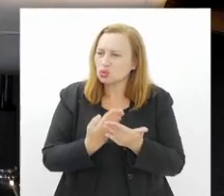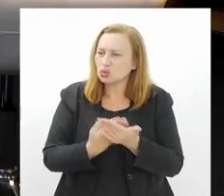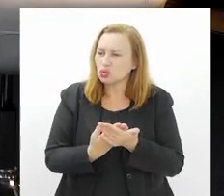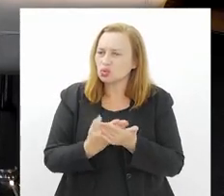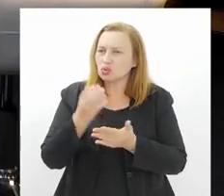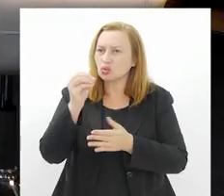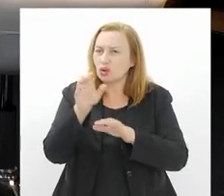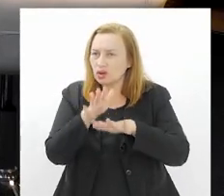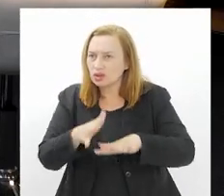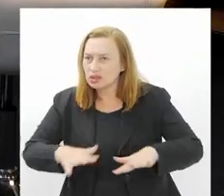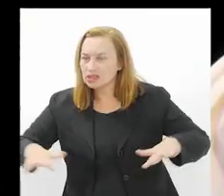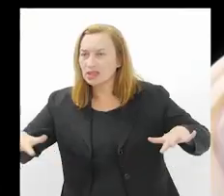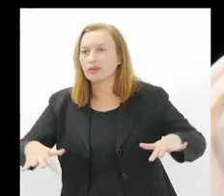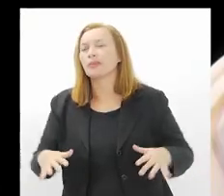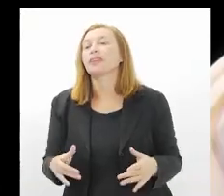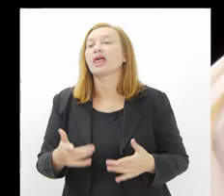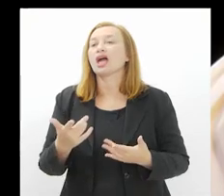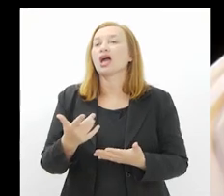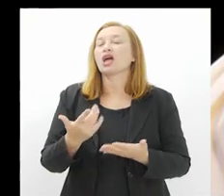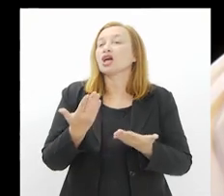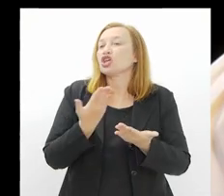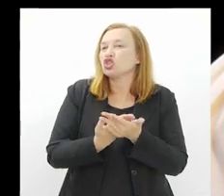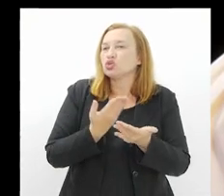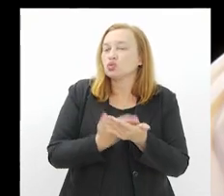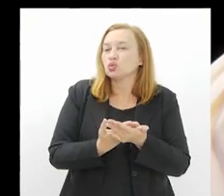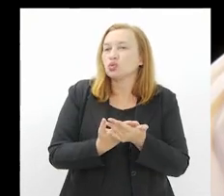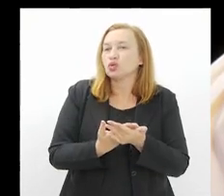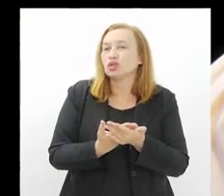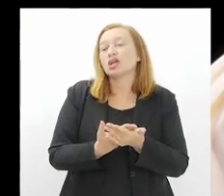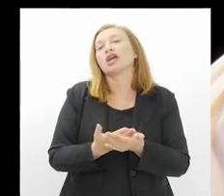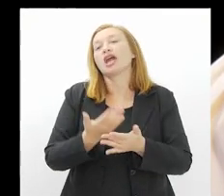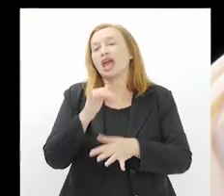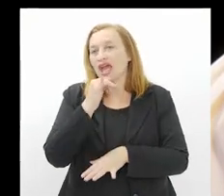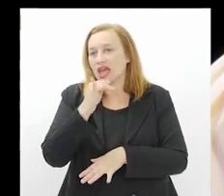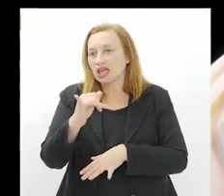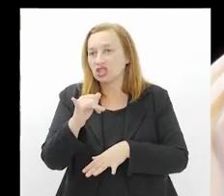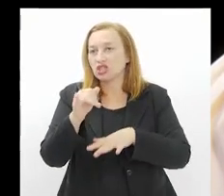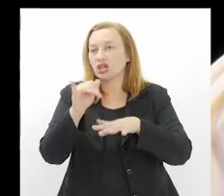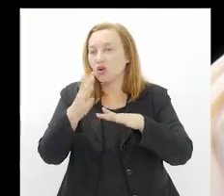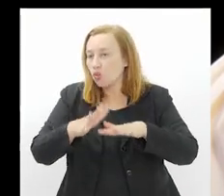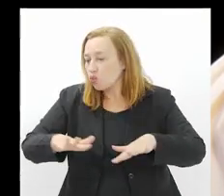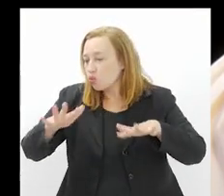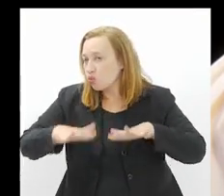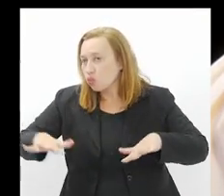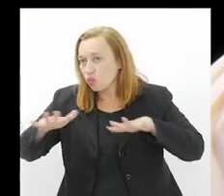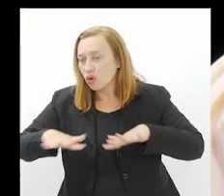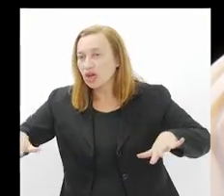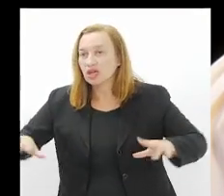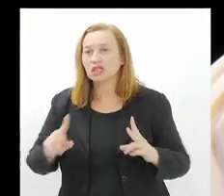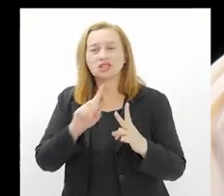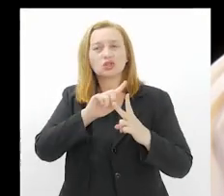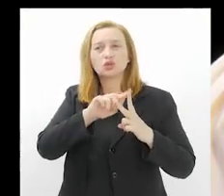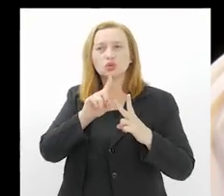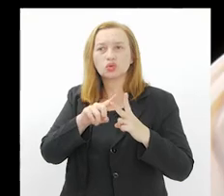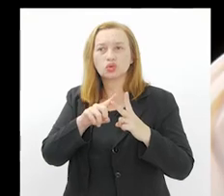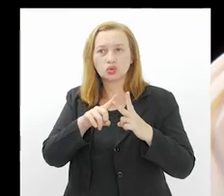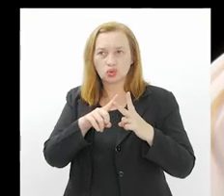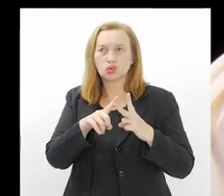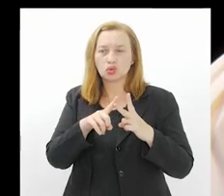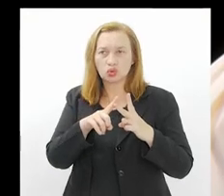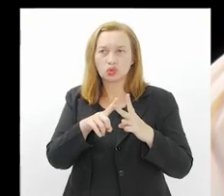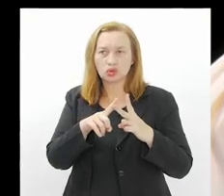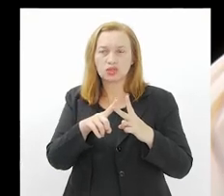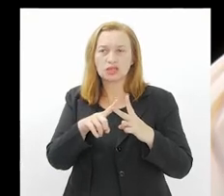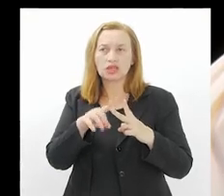laboratório que é de estudos de energia oceânica. Né? Na energia oceânica, as